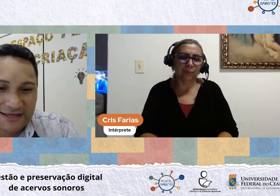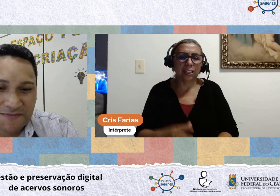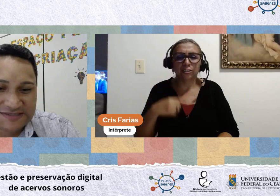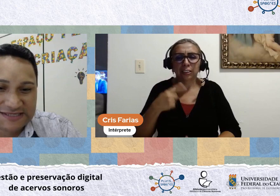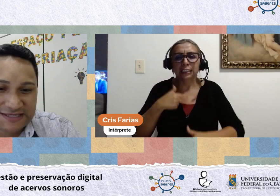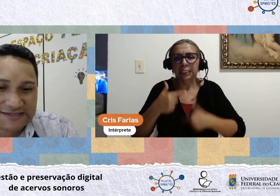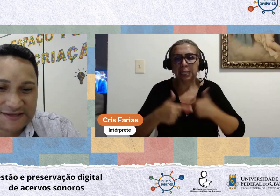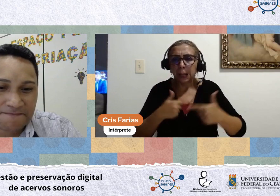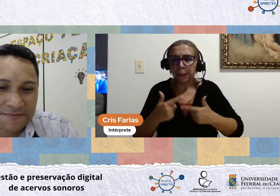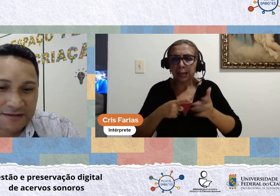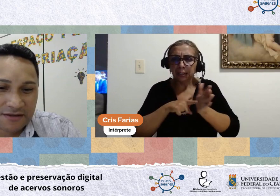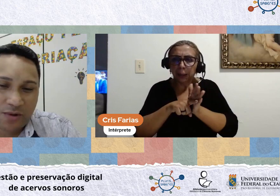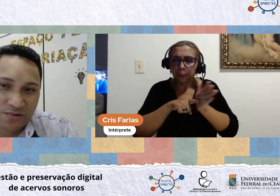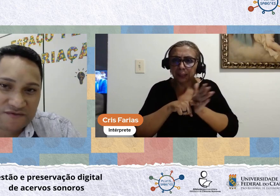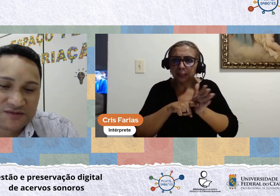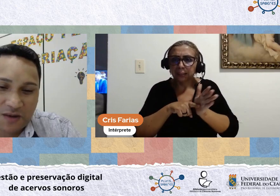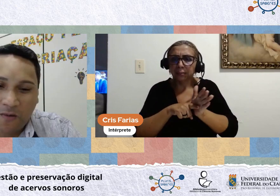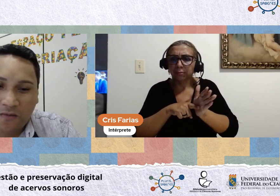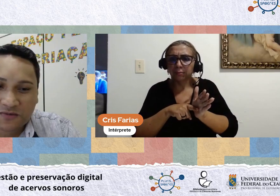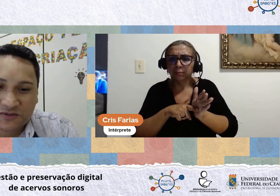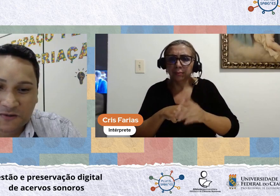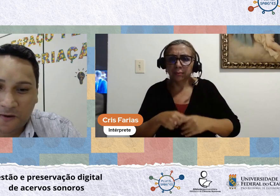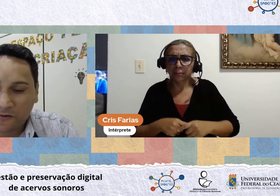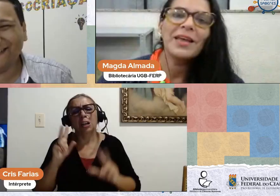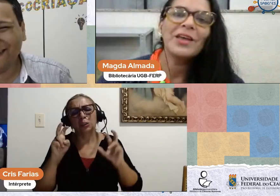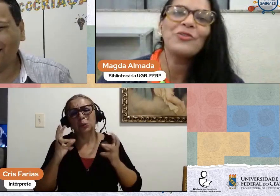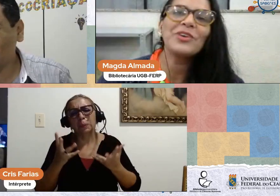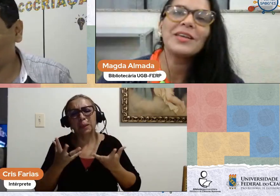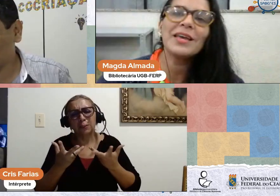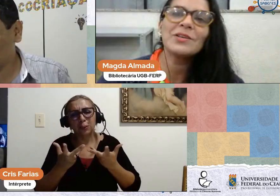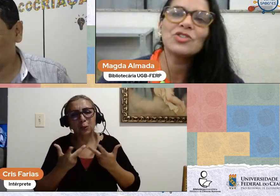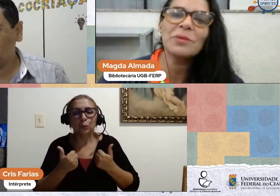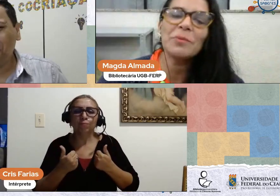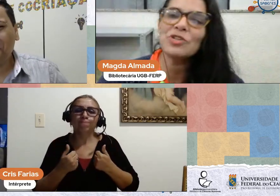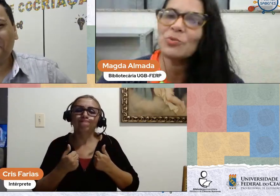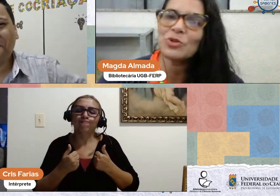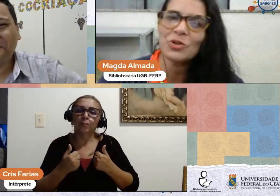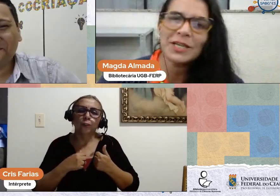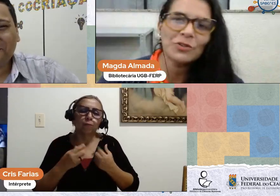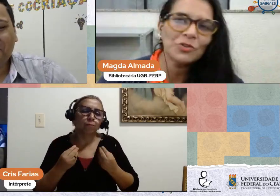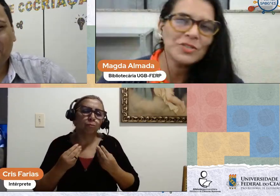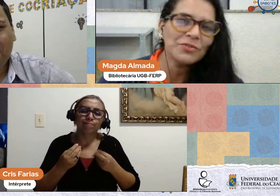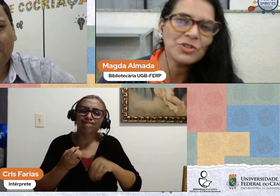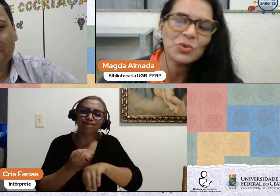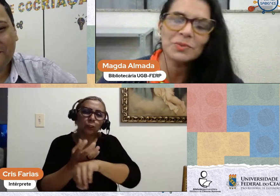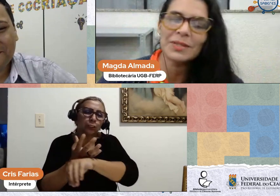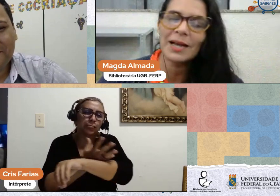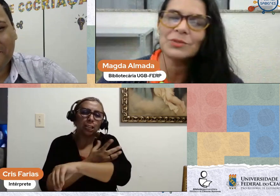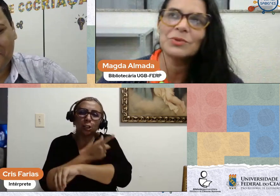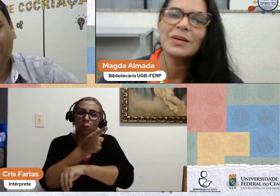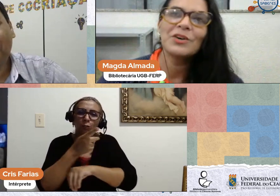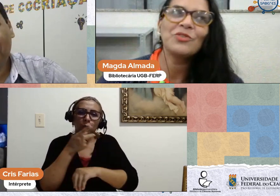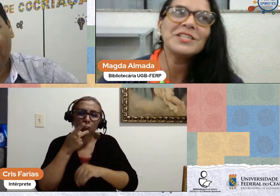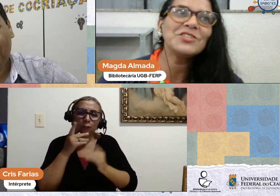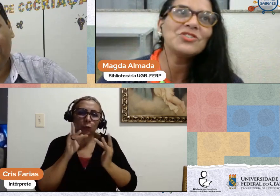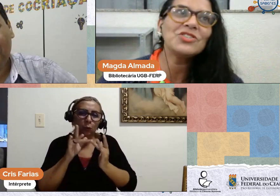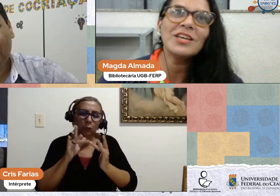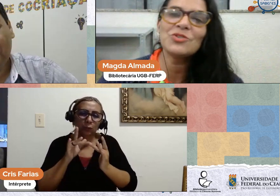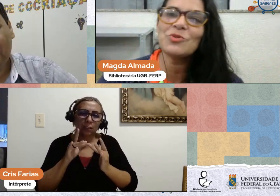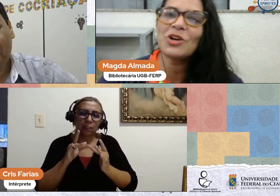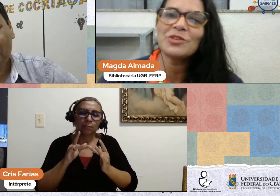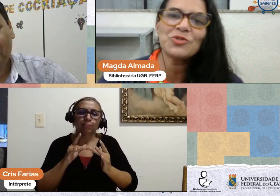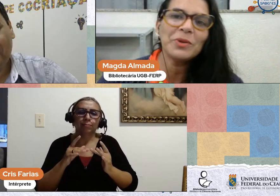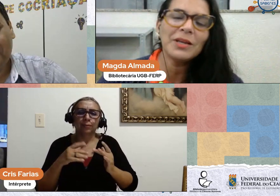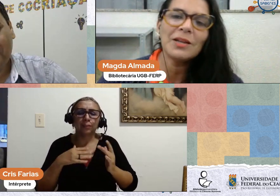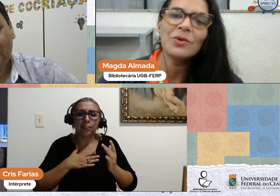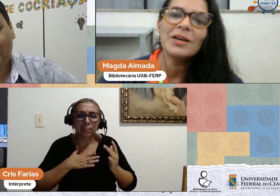trabalha, né, que pesquisa, tanto audiovisual como sonoro. Eu fiquei extremamente emocionada quando você fez contato. Falei assim, gente,